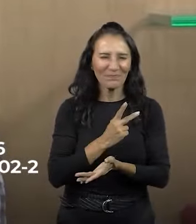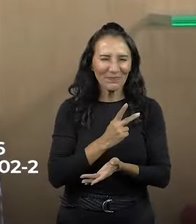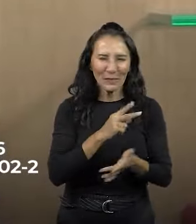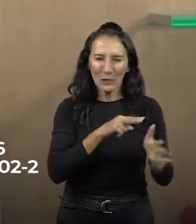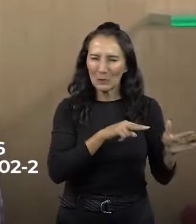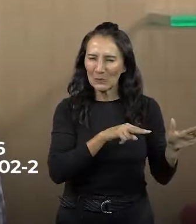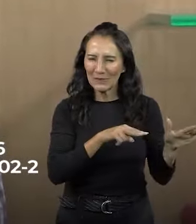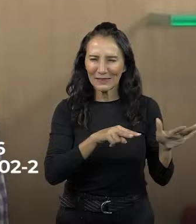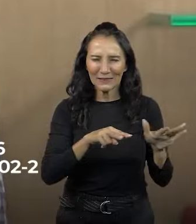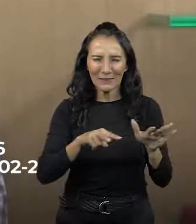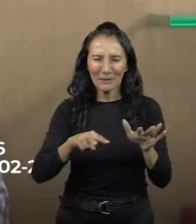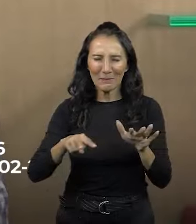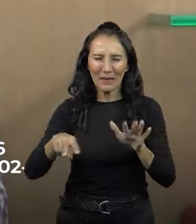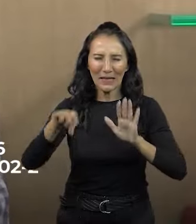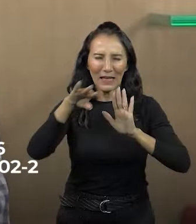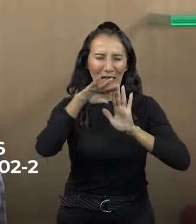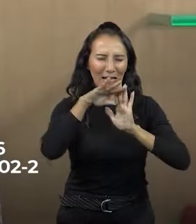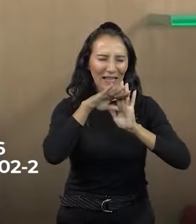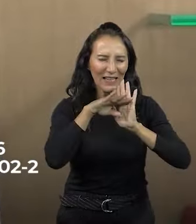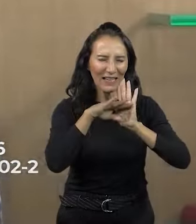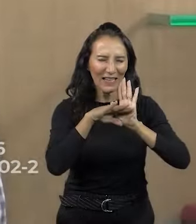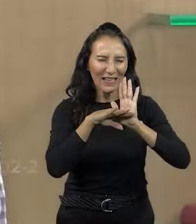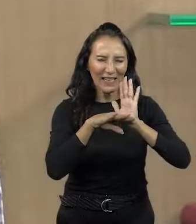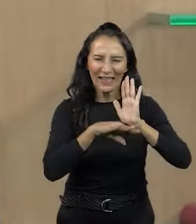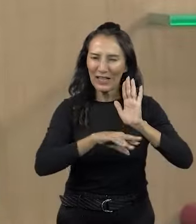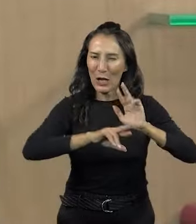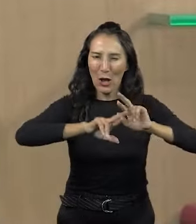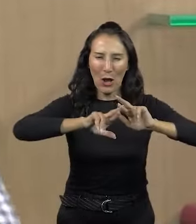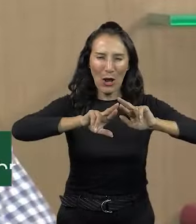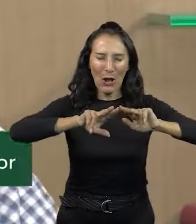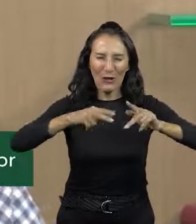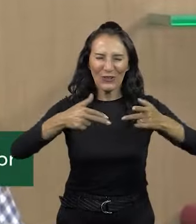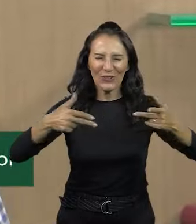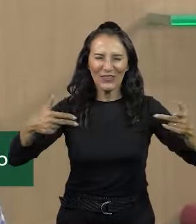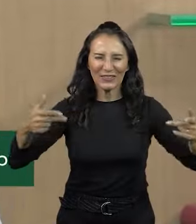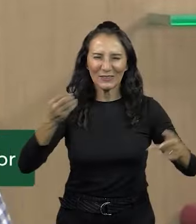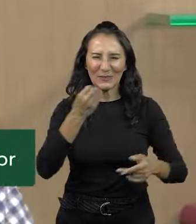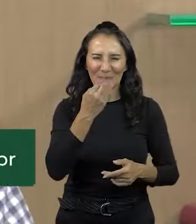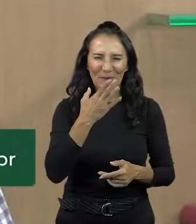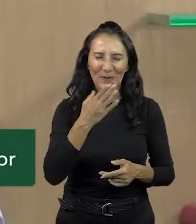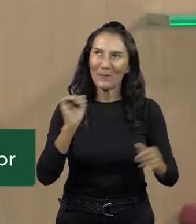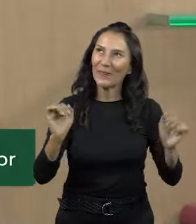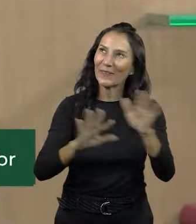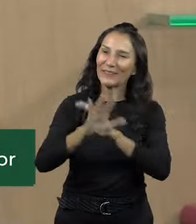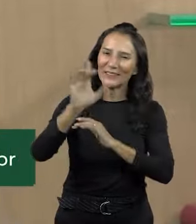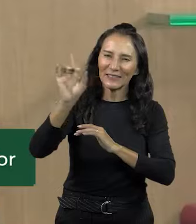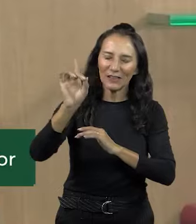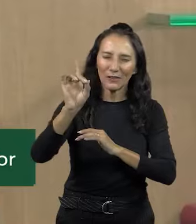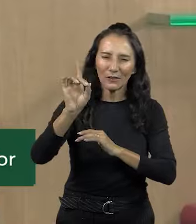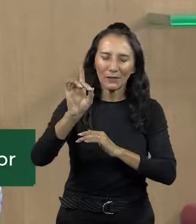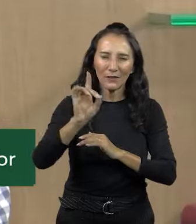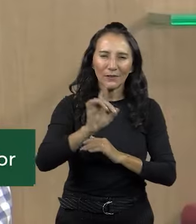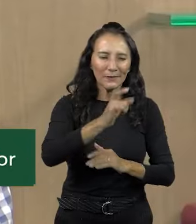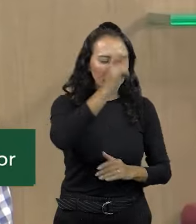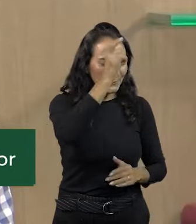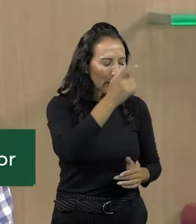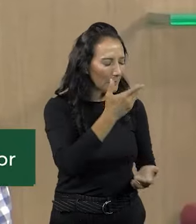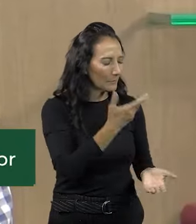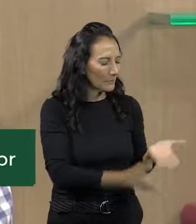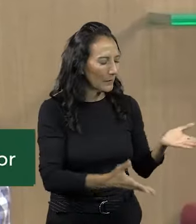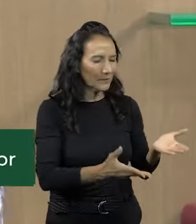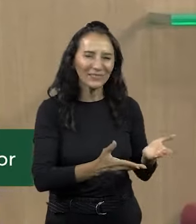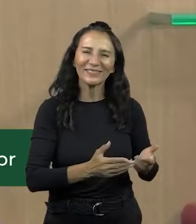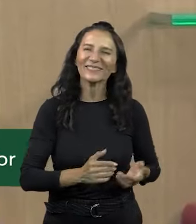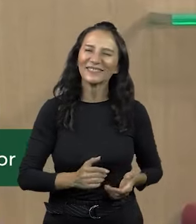intensa cheia de coisas boas para a glória do Senhor e para saque armos o inferno